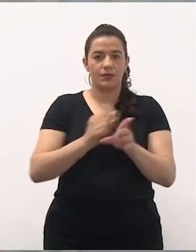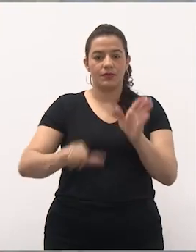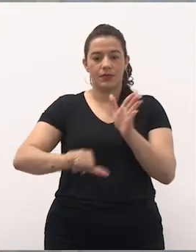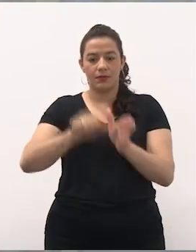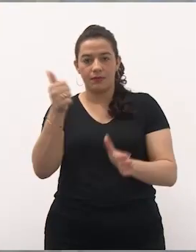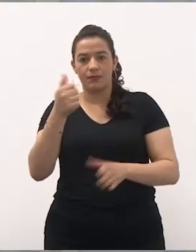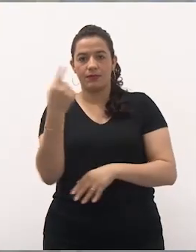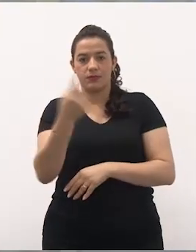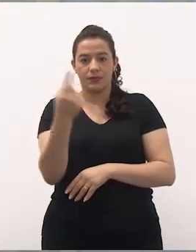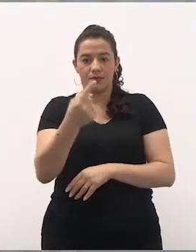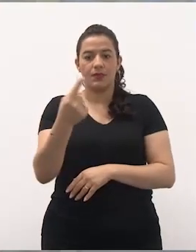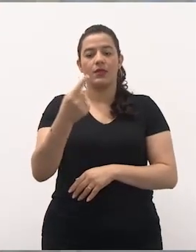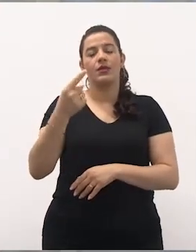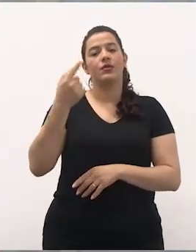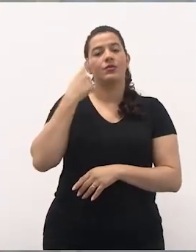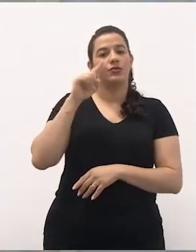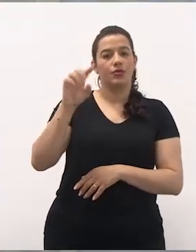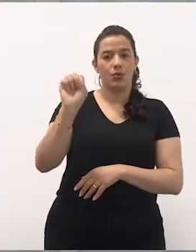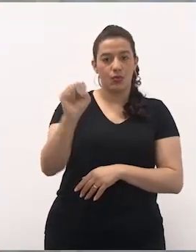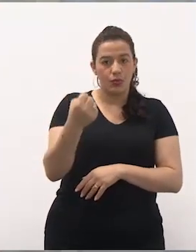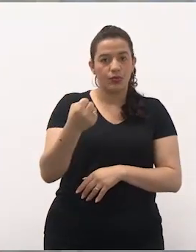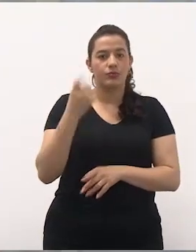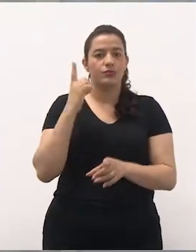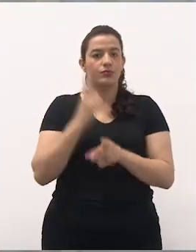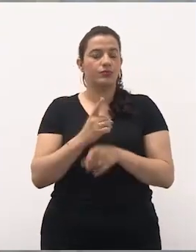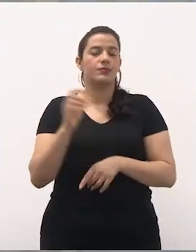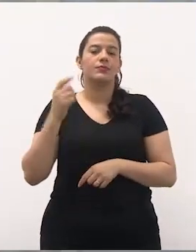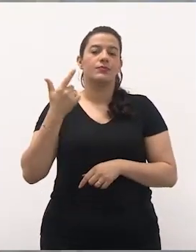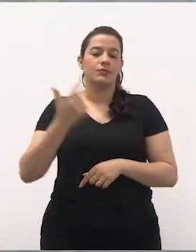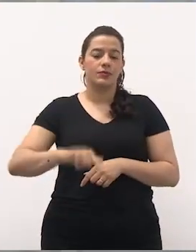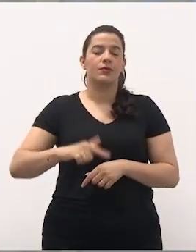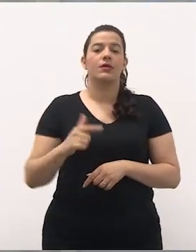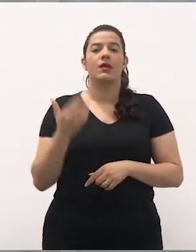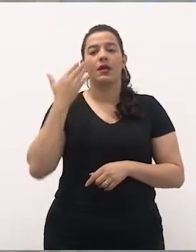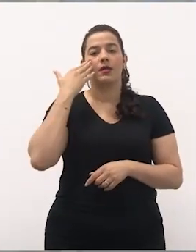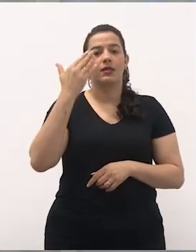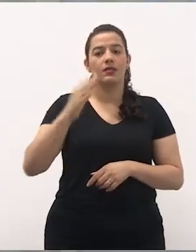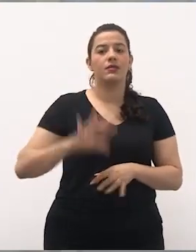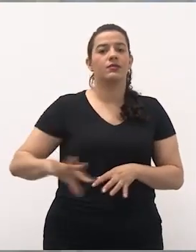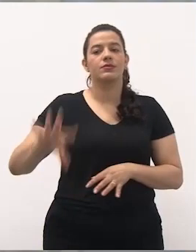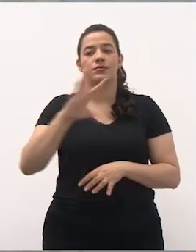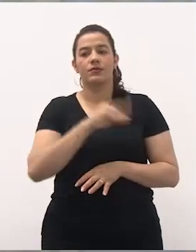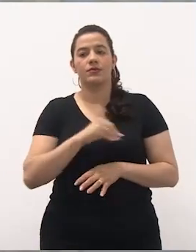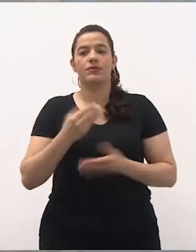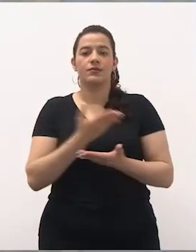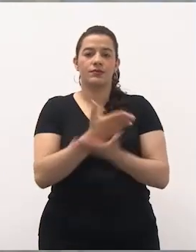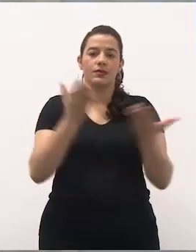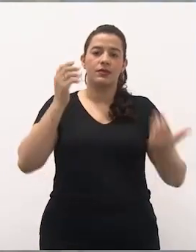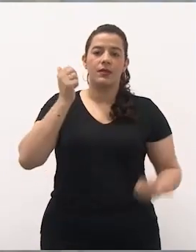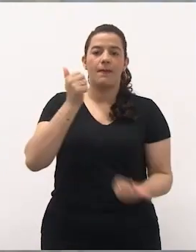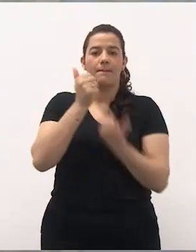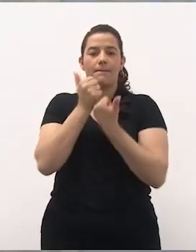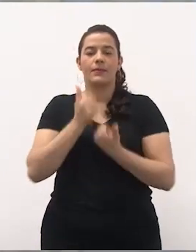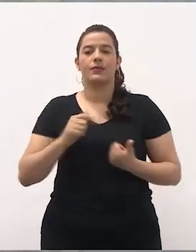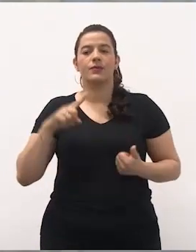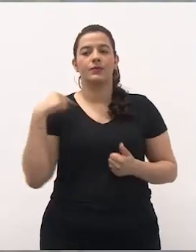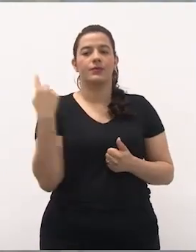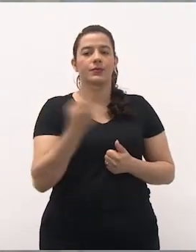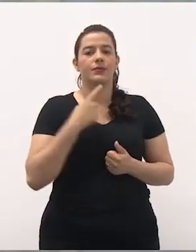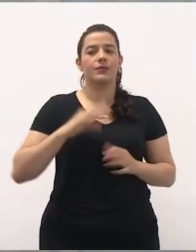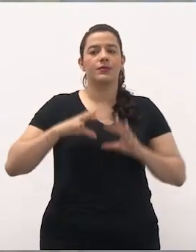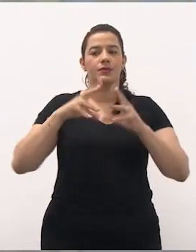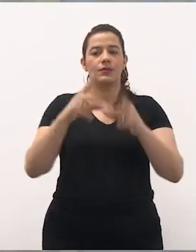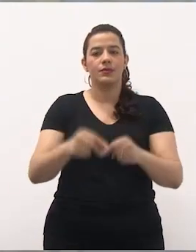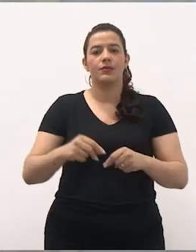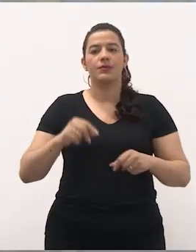dia 8 de outubro. Agradeço a Ilana, ao professor Marcelo, ao pessoal aí que apoiou a gente aí e a turma